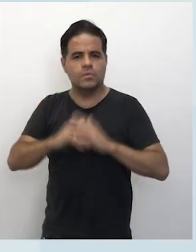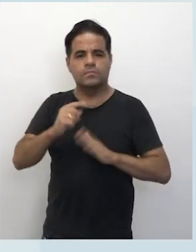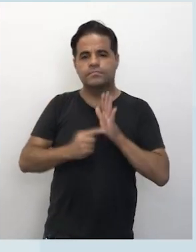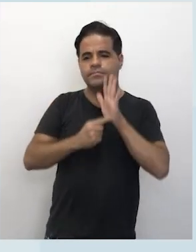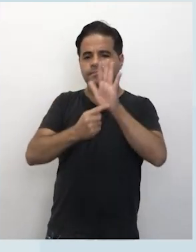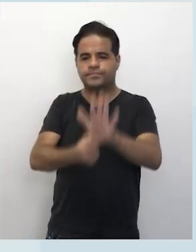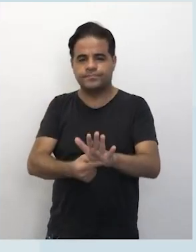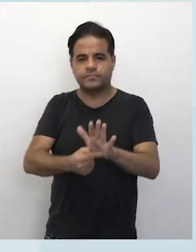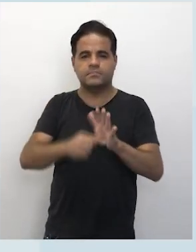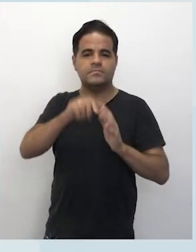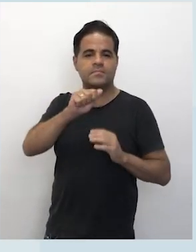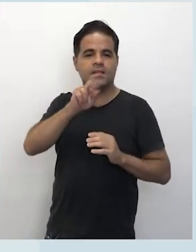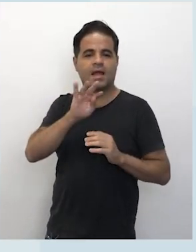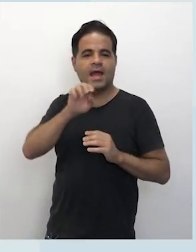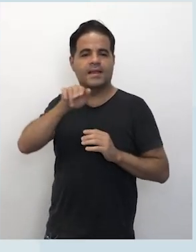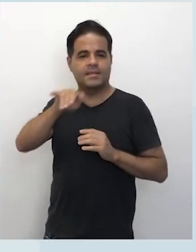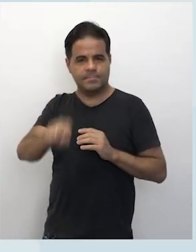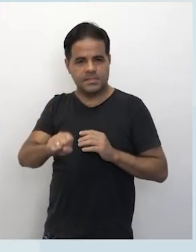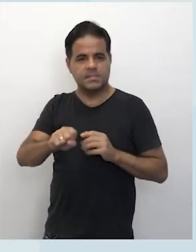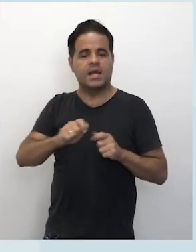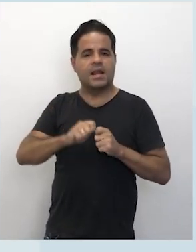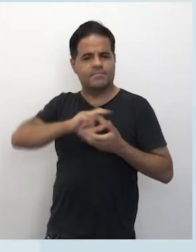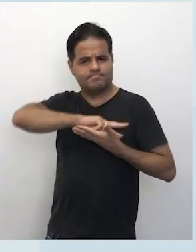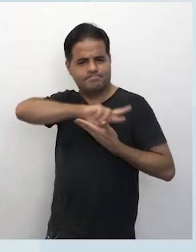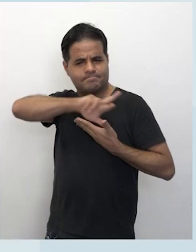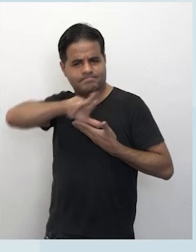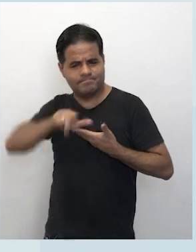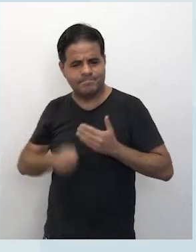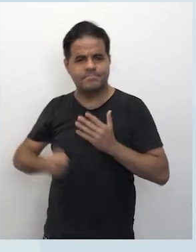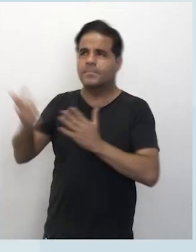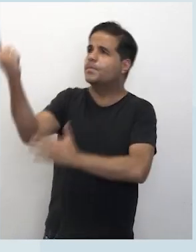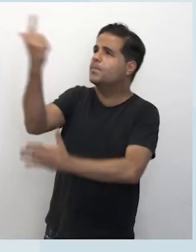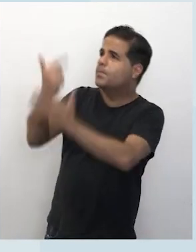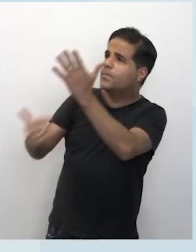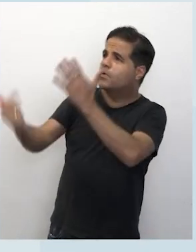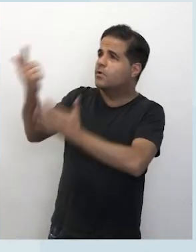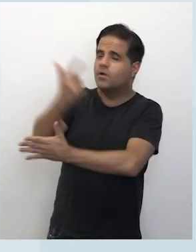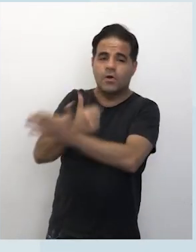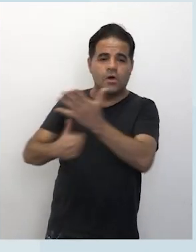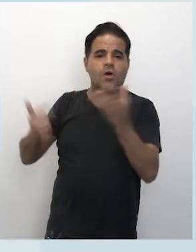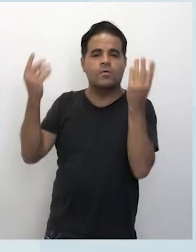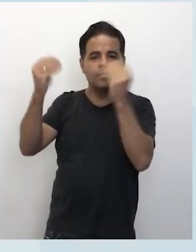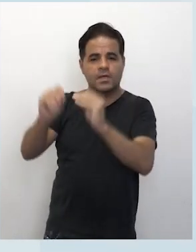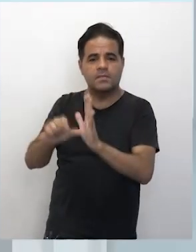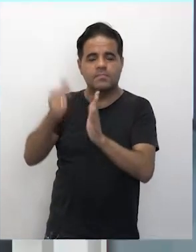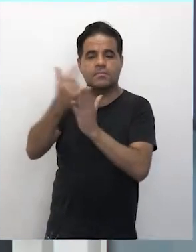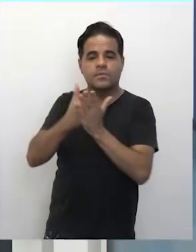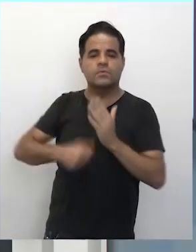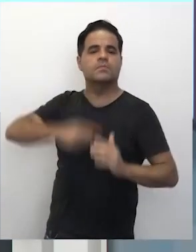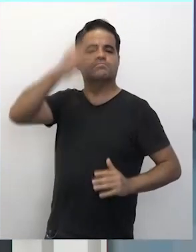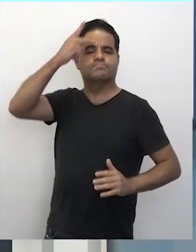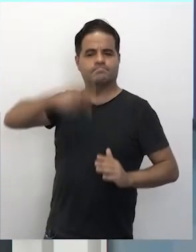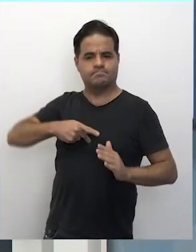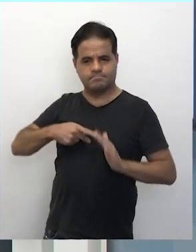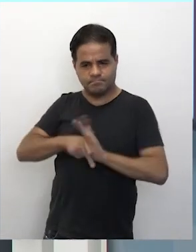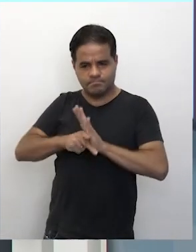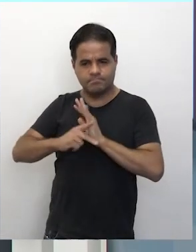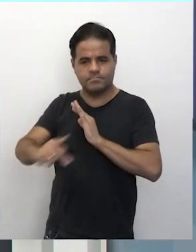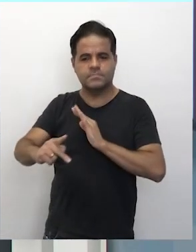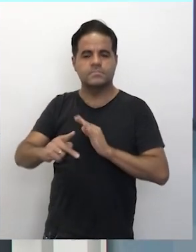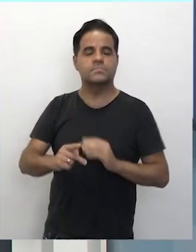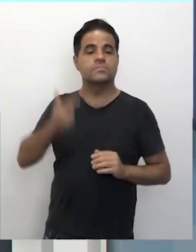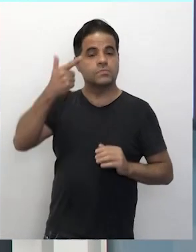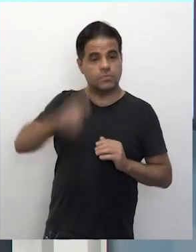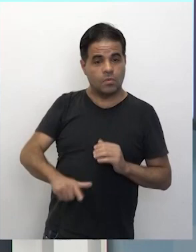retratista da Artemisia Gentileschi, né? Ela fez muitos autorretratos, tá? Ela fez da pintura dela própria, certo? Vamos